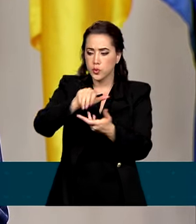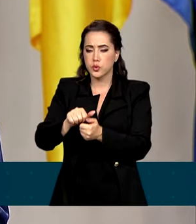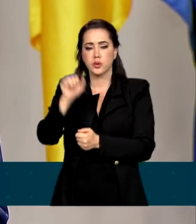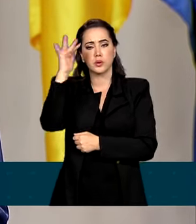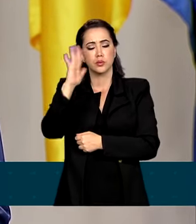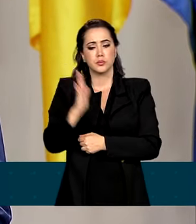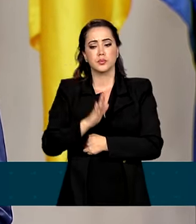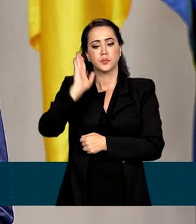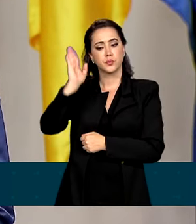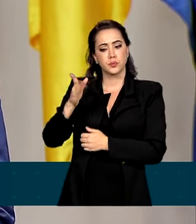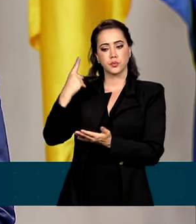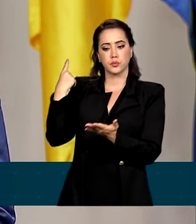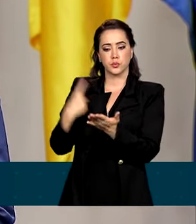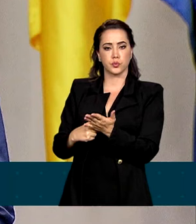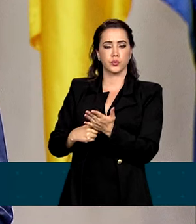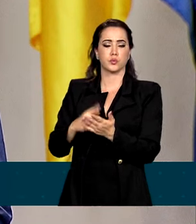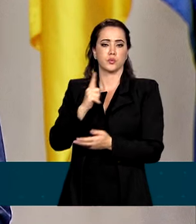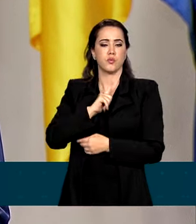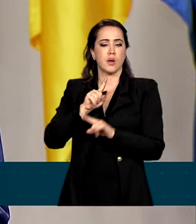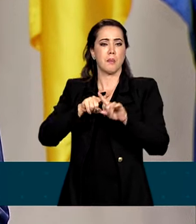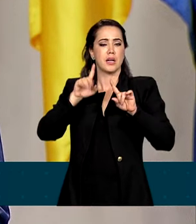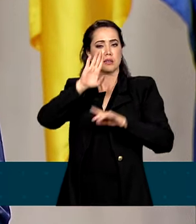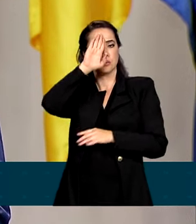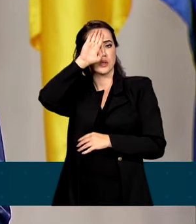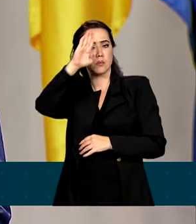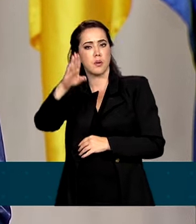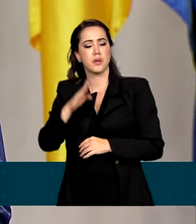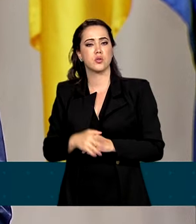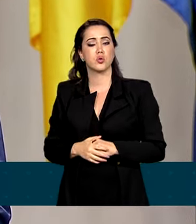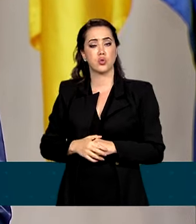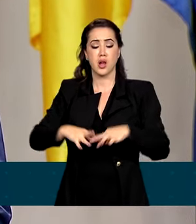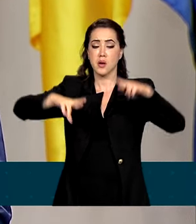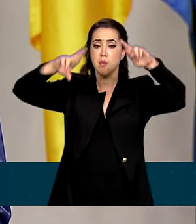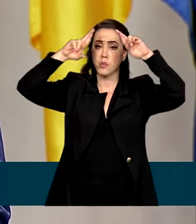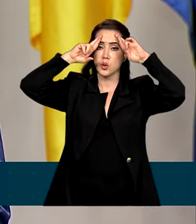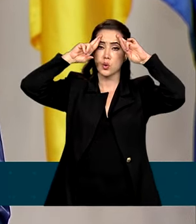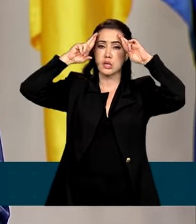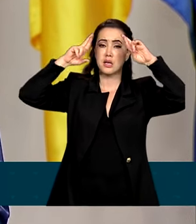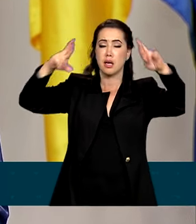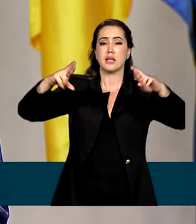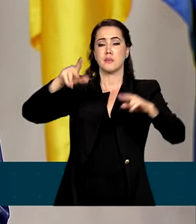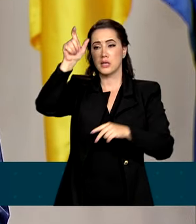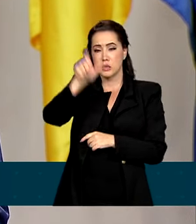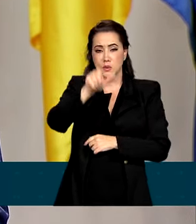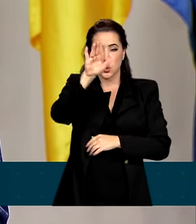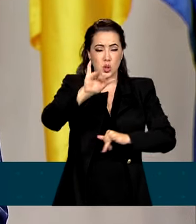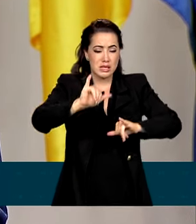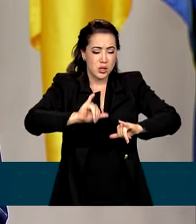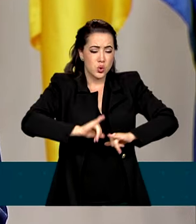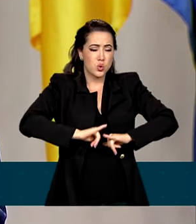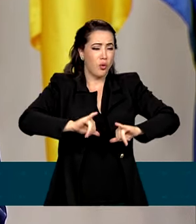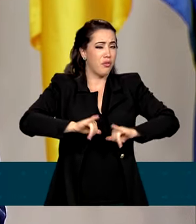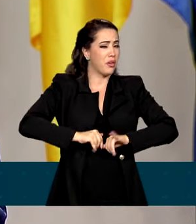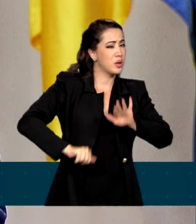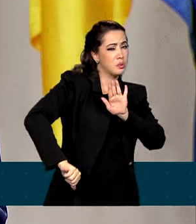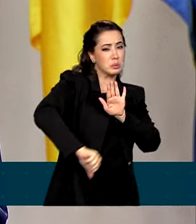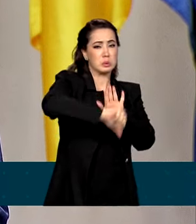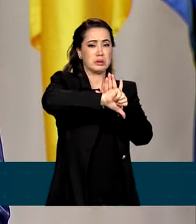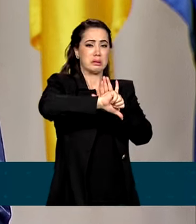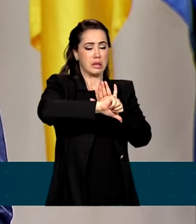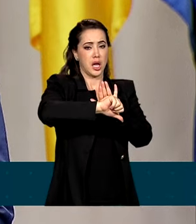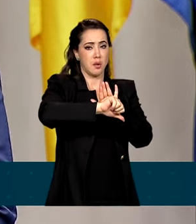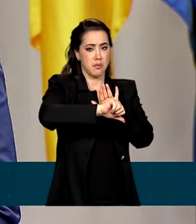Brasil é signatário. Mas, sobretudo, por respeito às vítimas dos crimes praticados pelo Estado brasileiro.